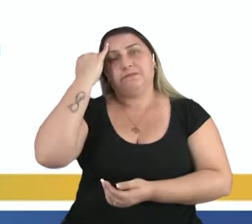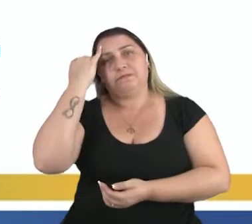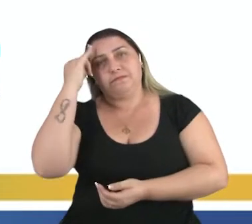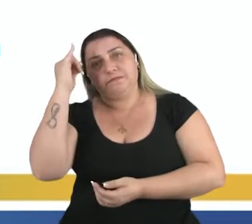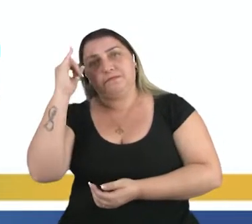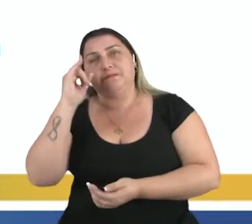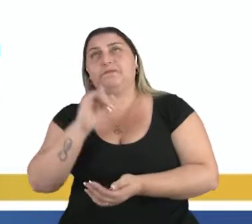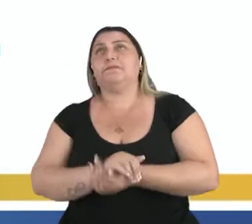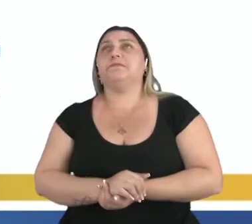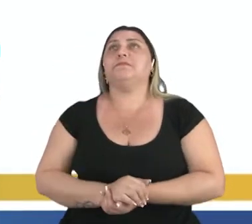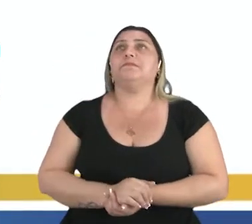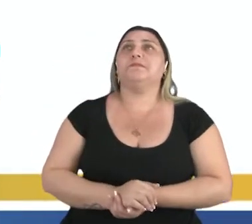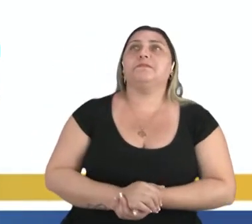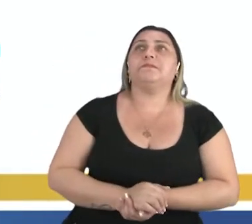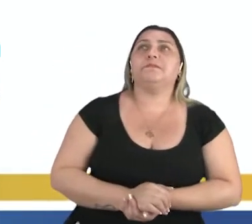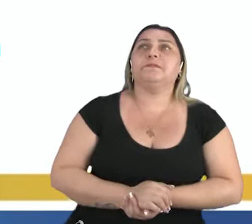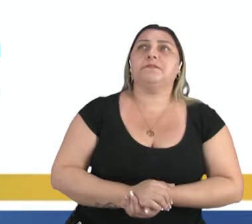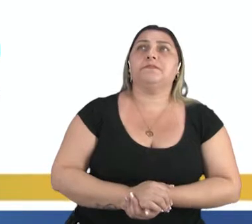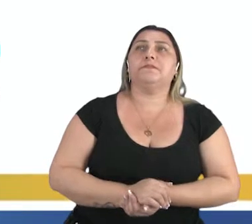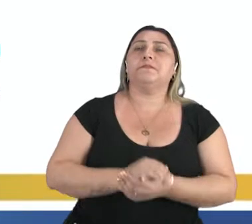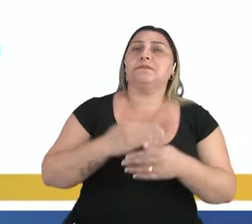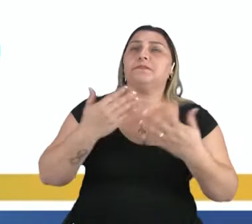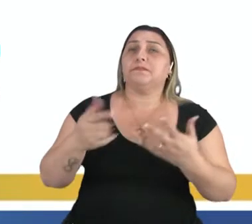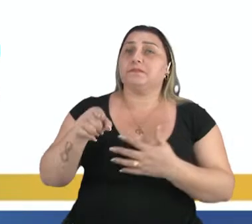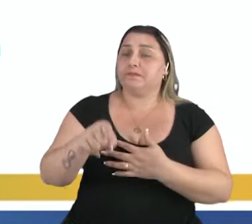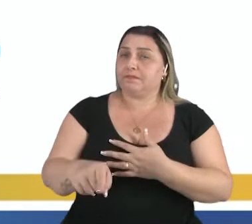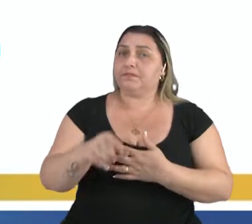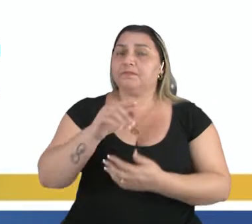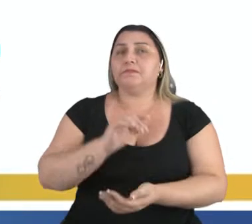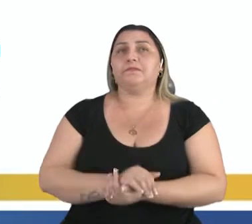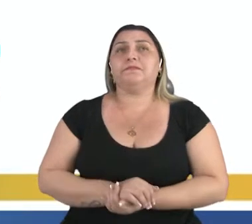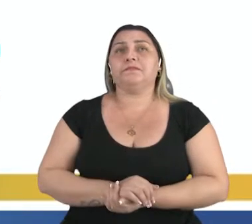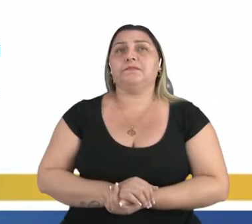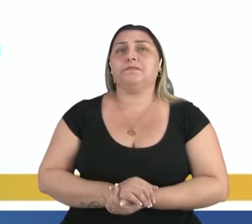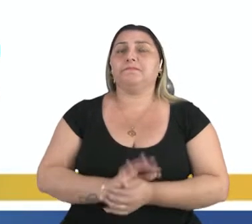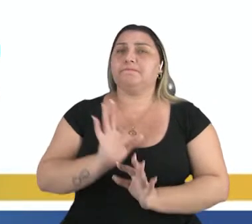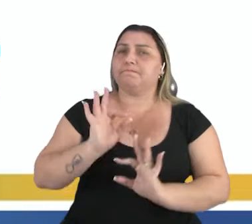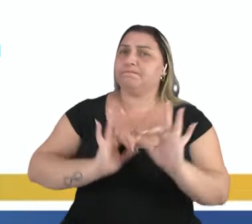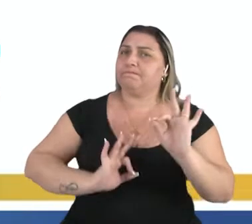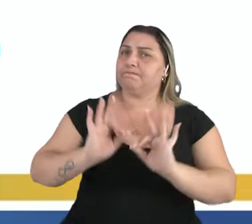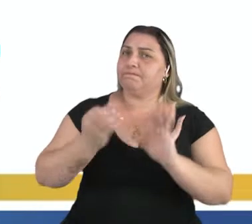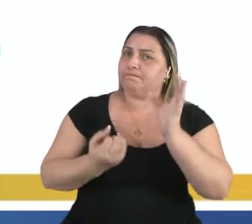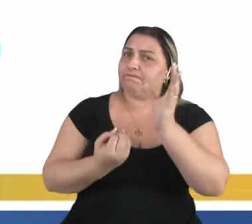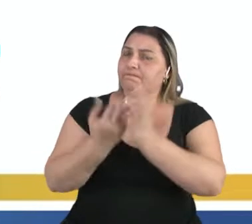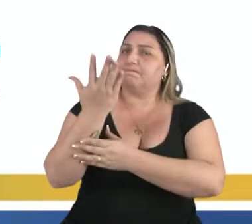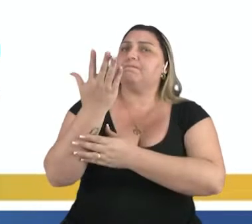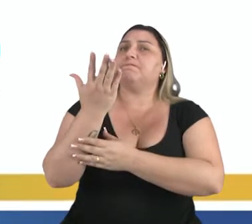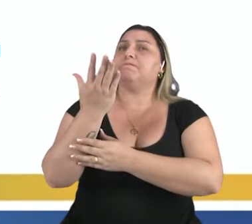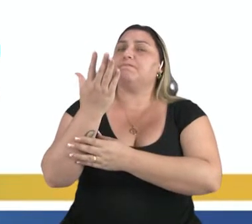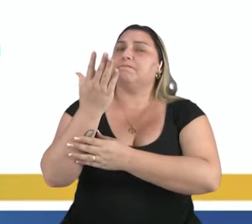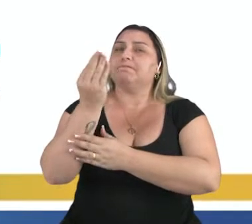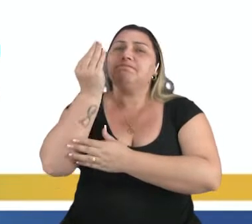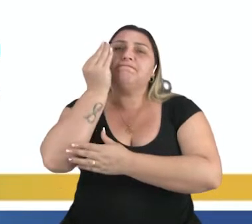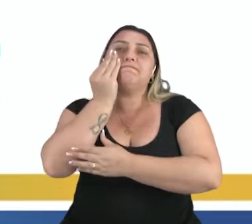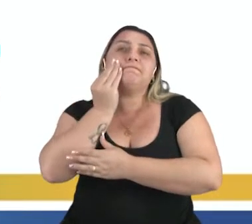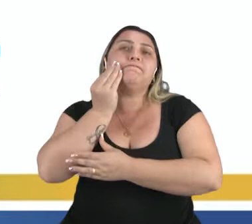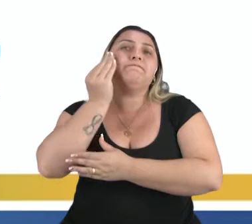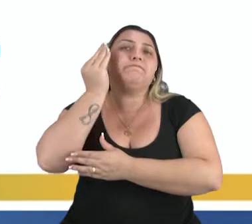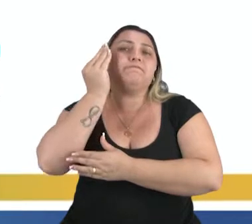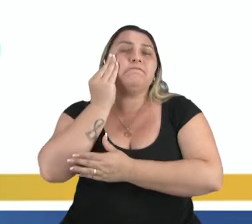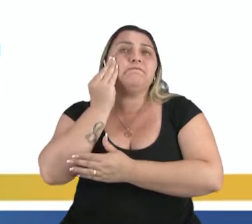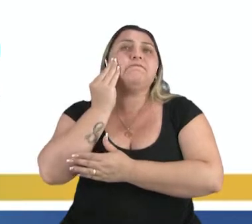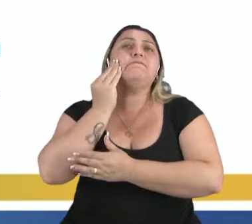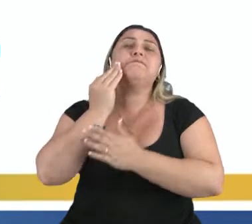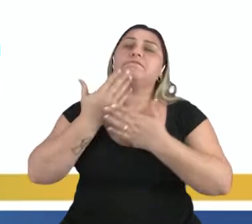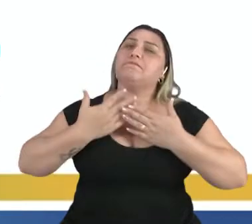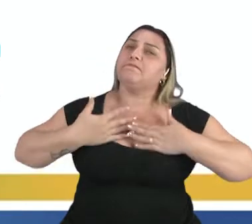ideias, concatenar as ideias. Então, vocês estão produzindo, vocês estão experienciando. Então,